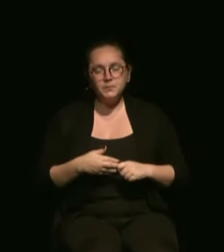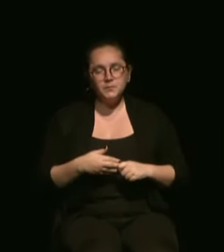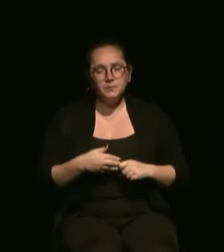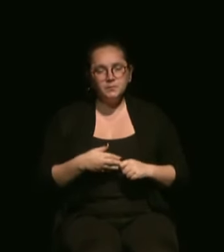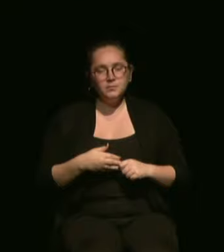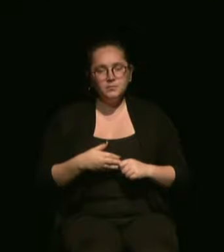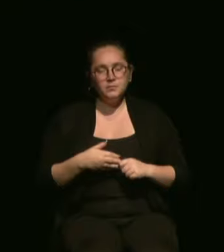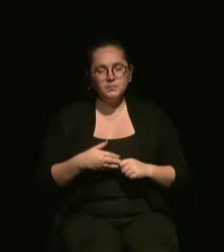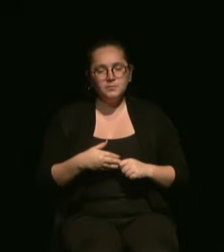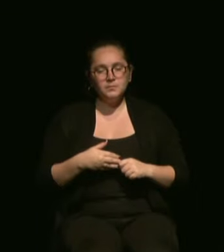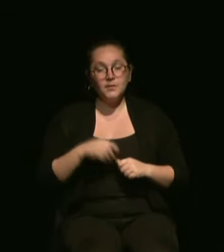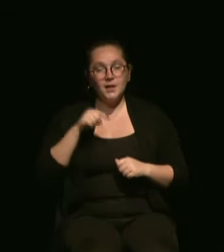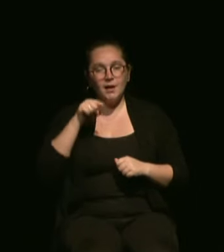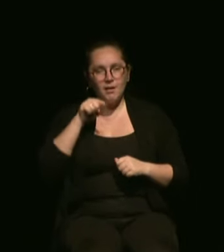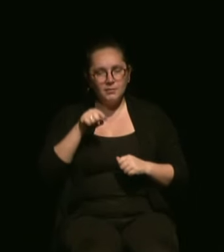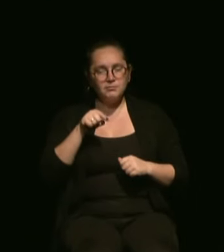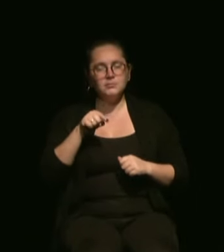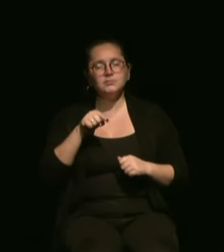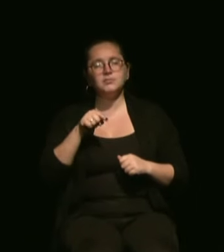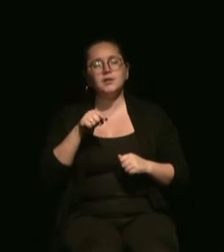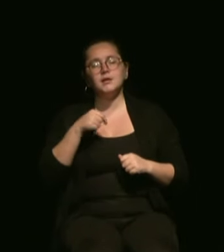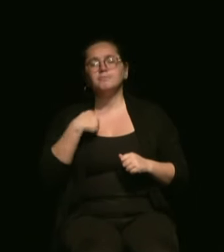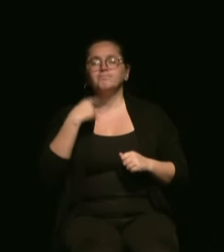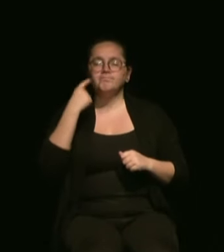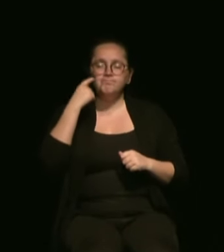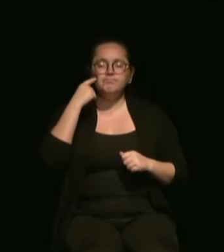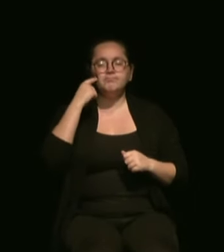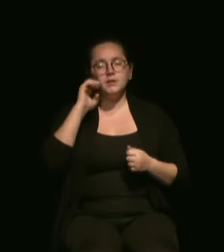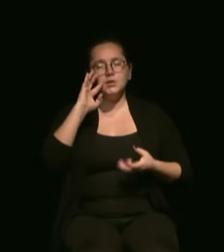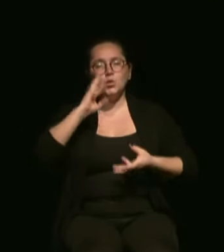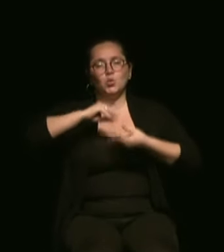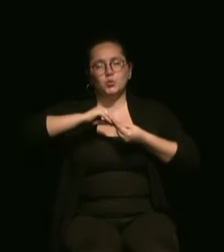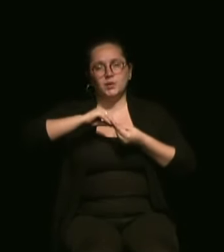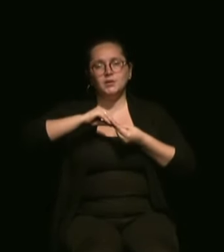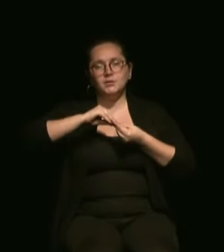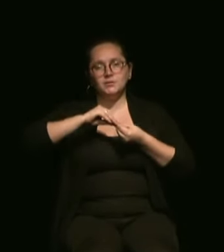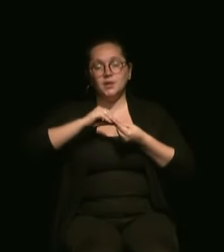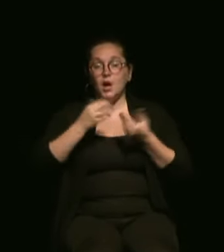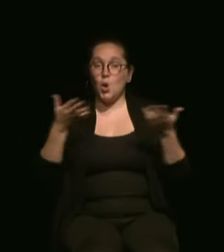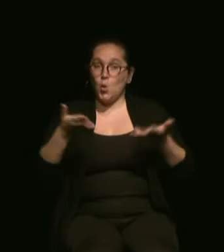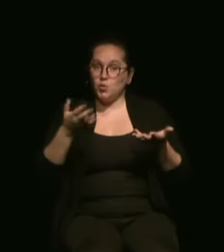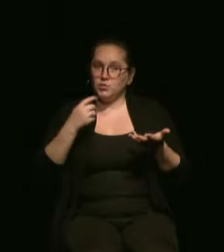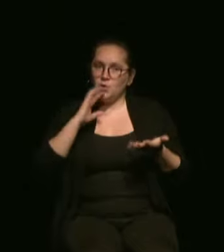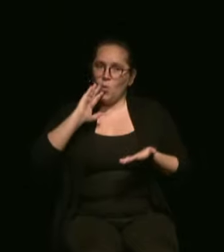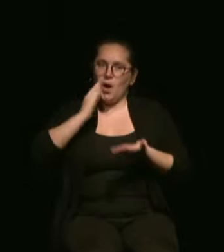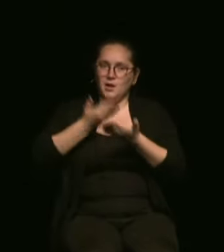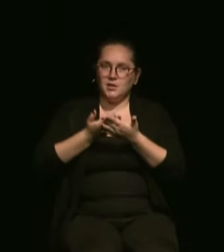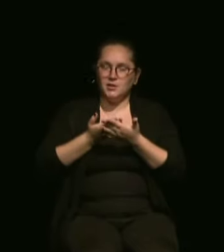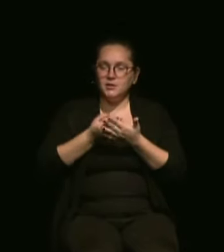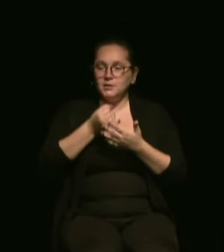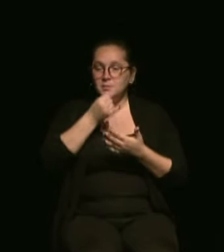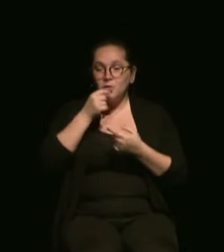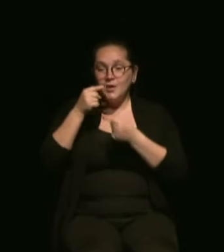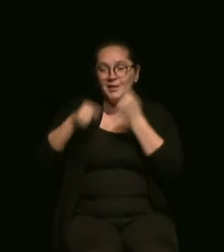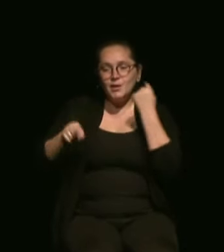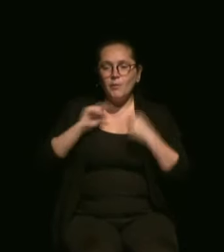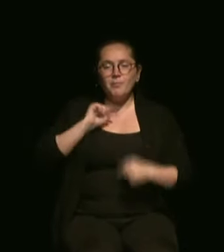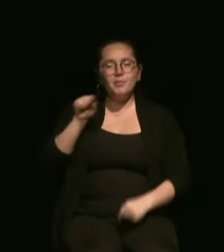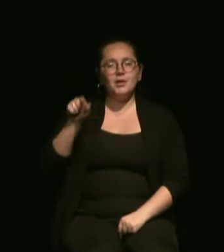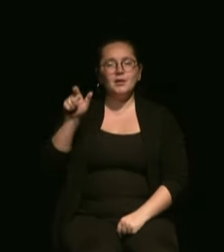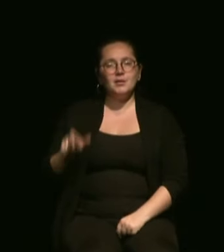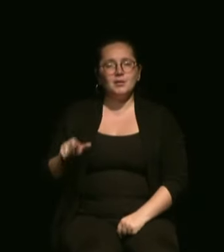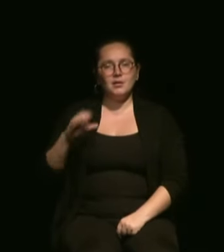eu cheguei à conclusão que, ou pelo menos hoje, estou convencido que não cabe para o Coutinho. Porque no caso